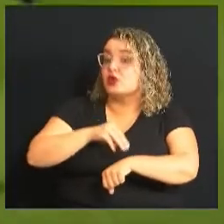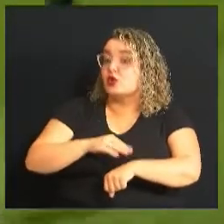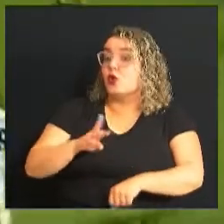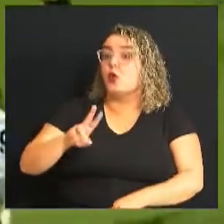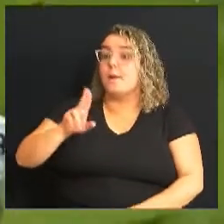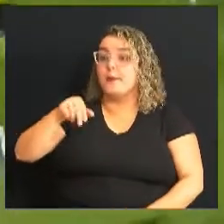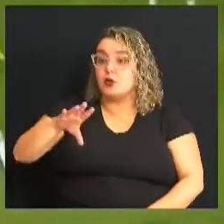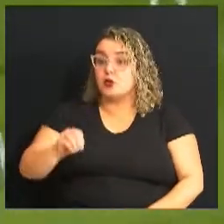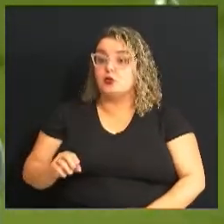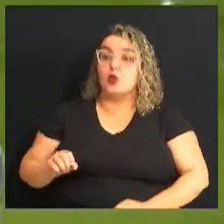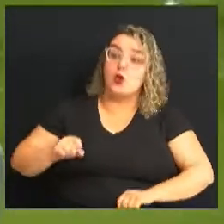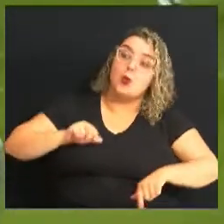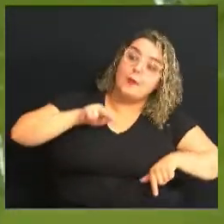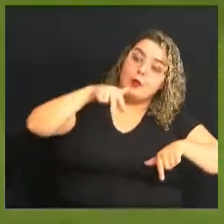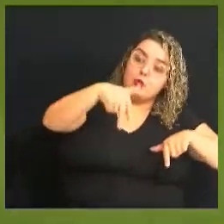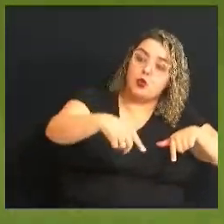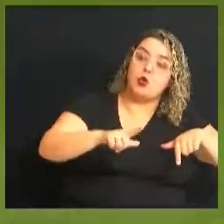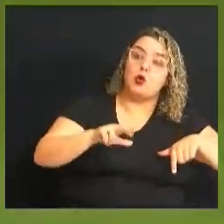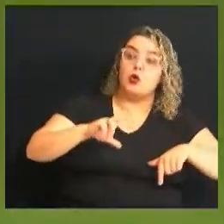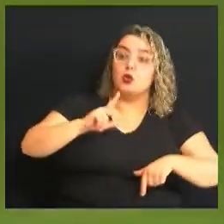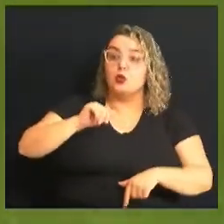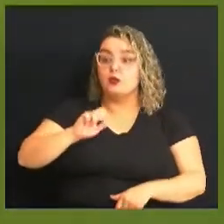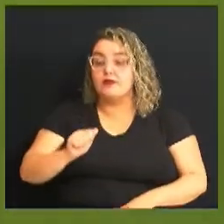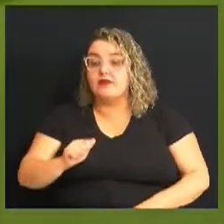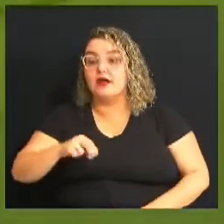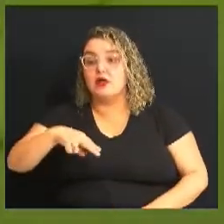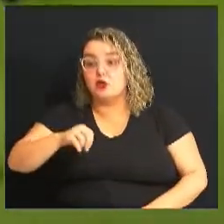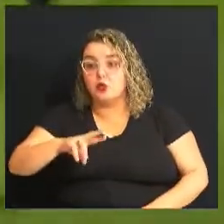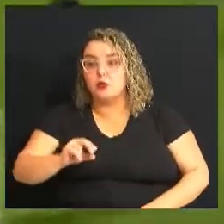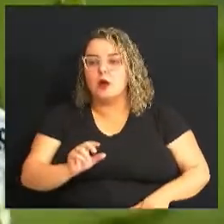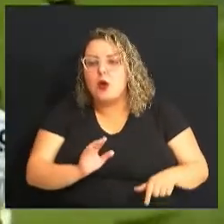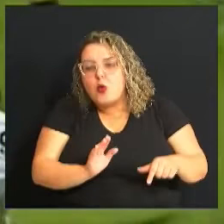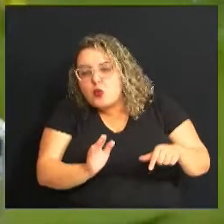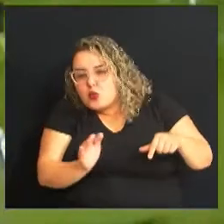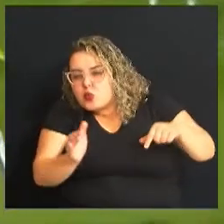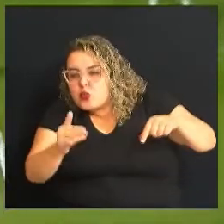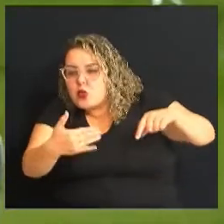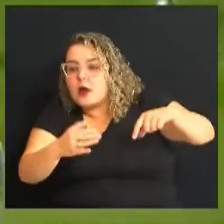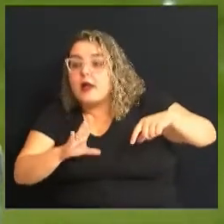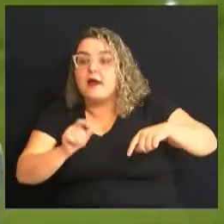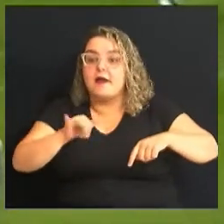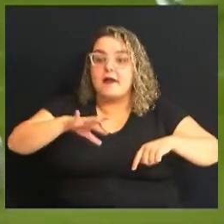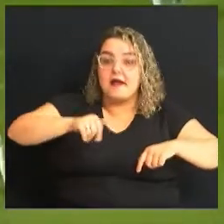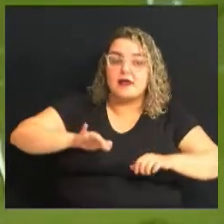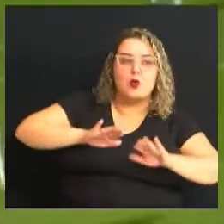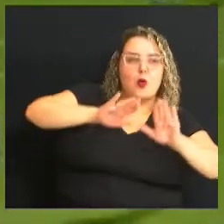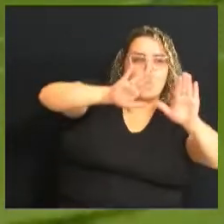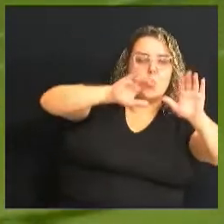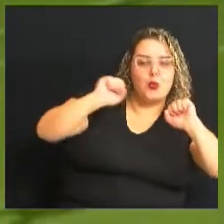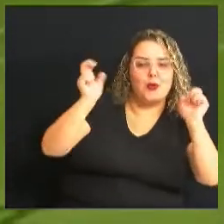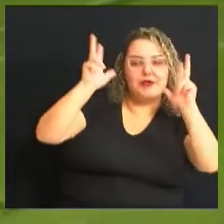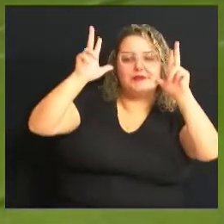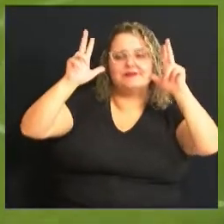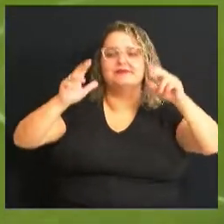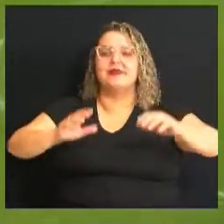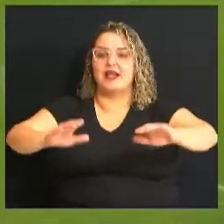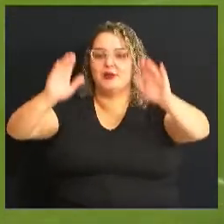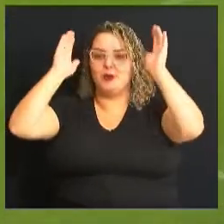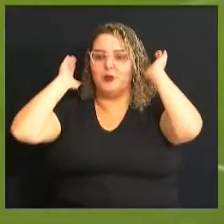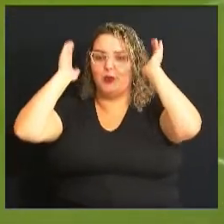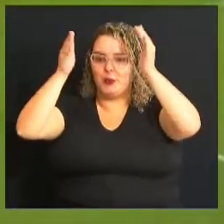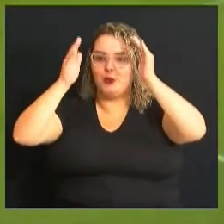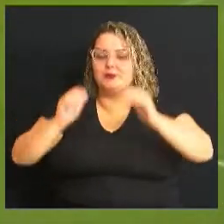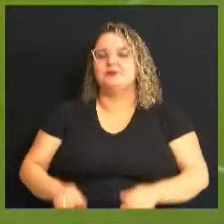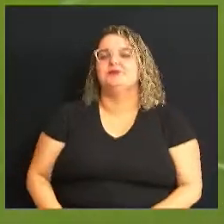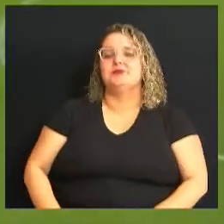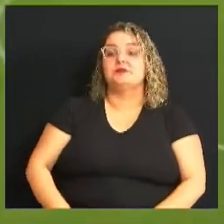Rodrigues cruzou, Luvanor deu um leve desvio e Kaique França, esperto, mandou para escanteio. Aos